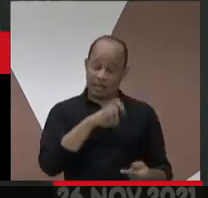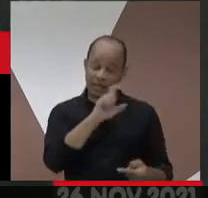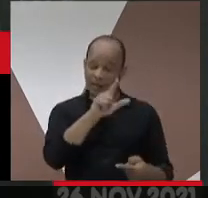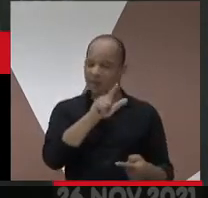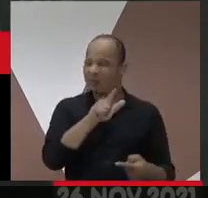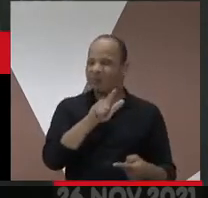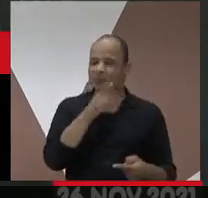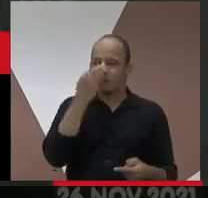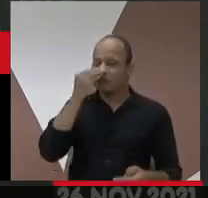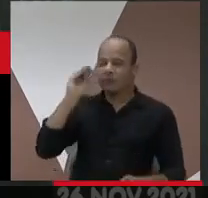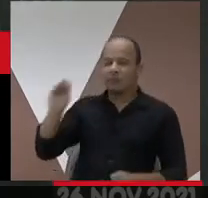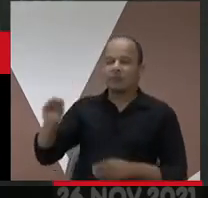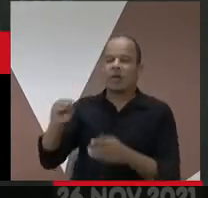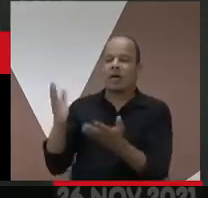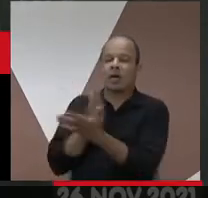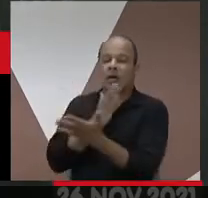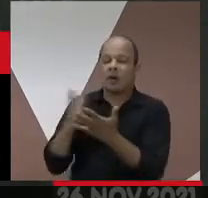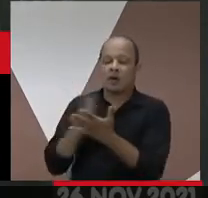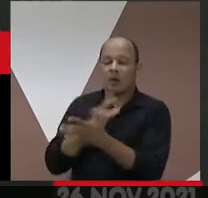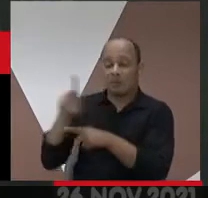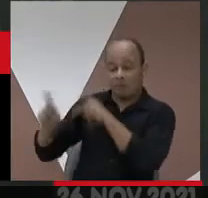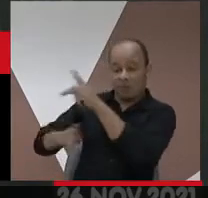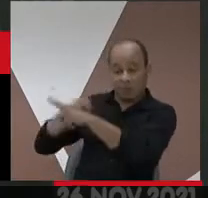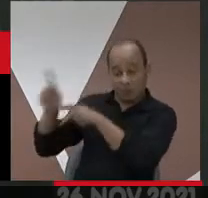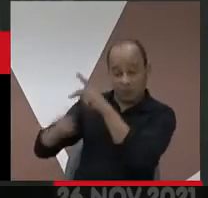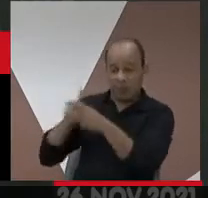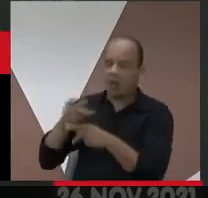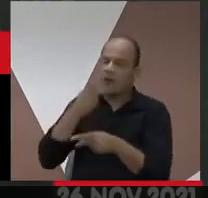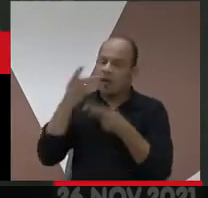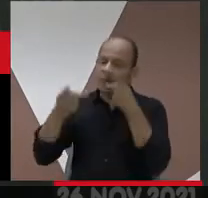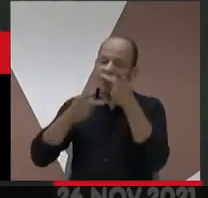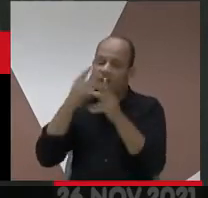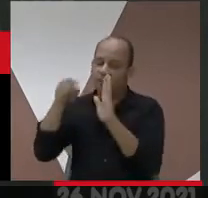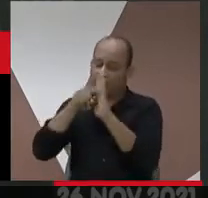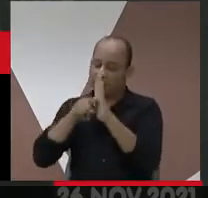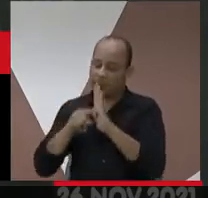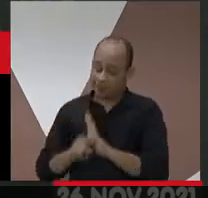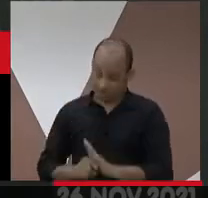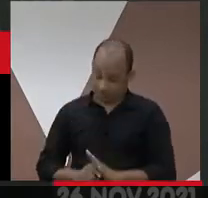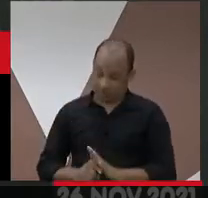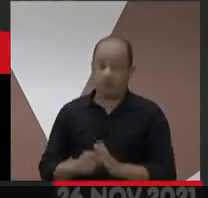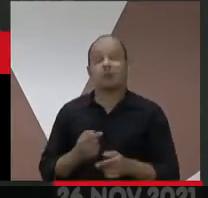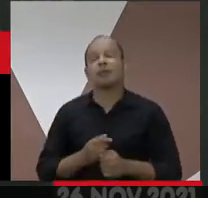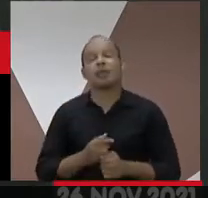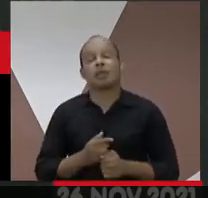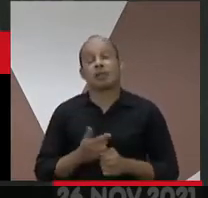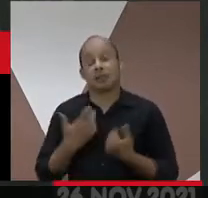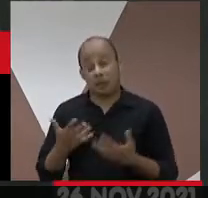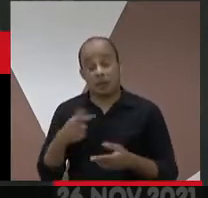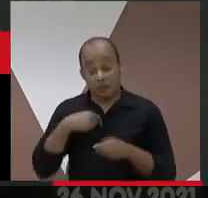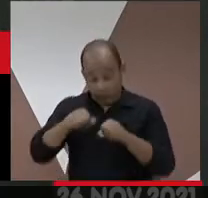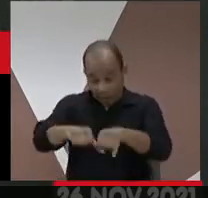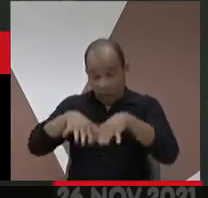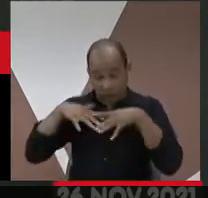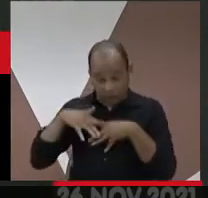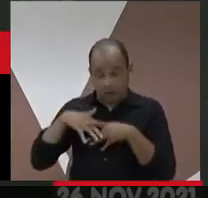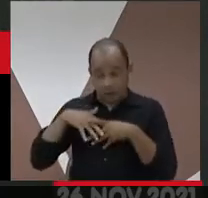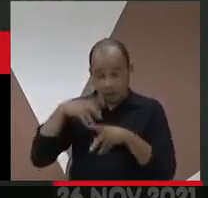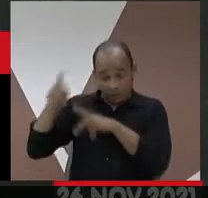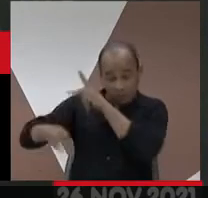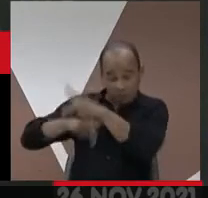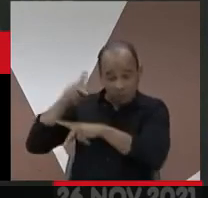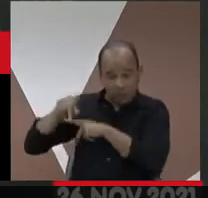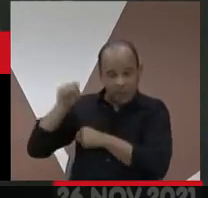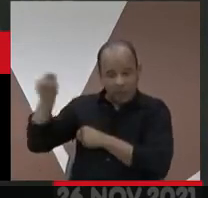as contribuições apresentadas pelos munícipes. Como se não bastasse, a audiência pública realizada na cidade